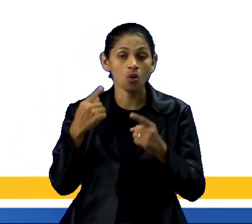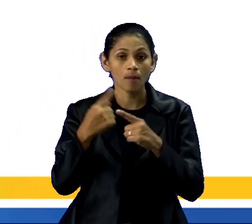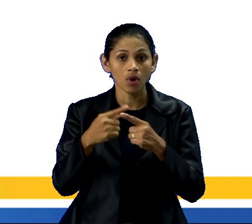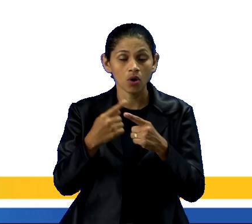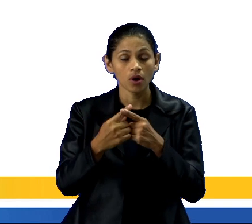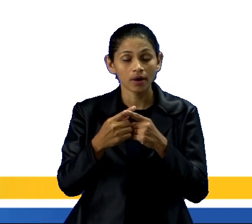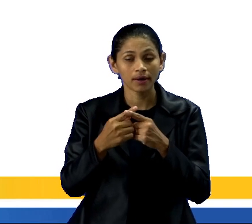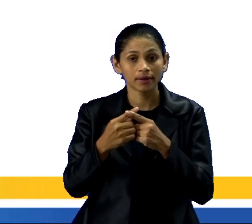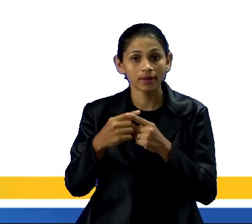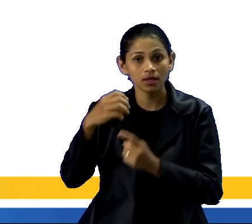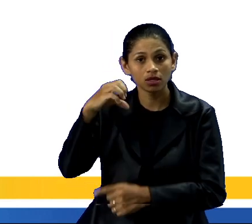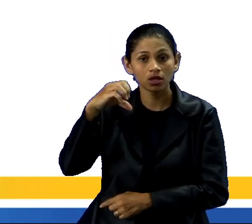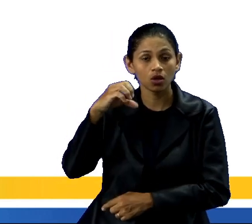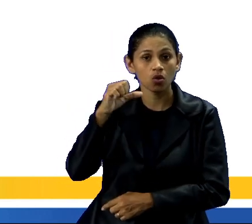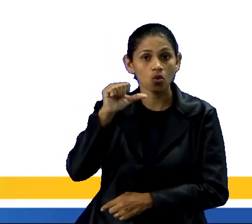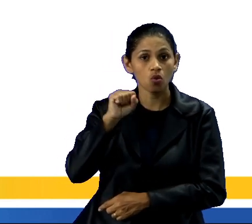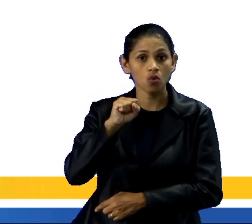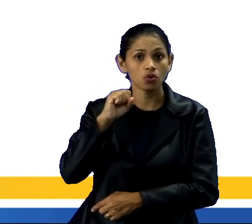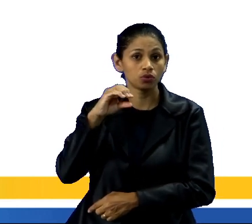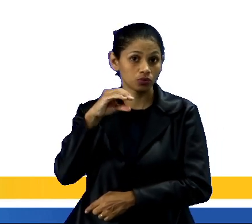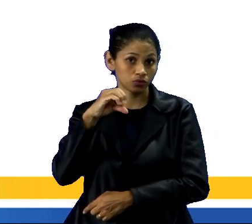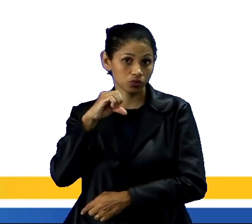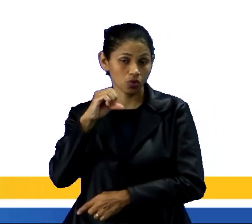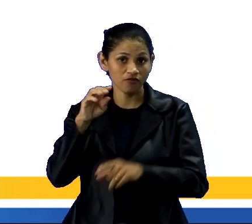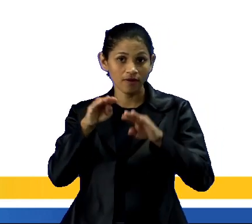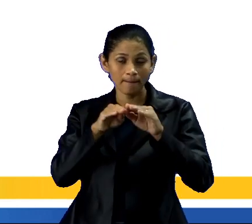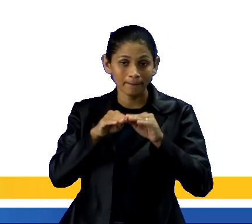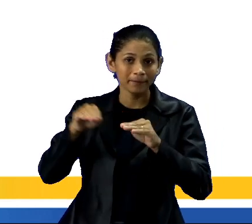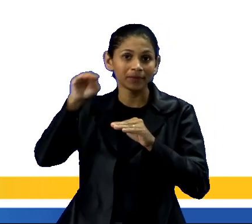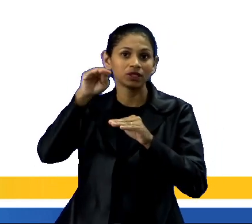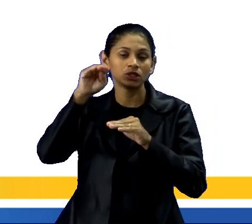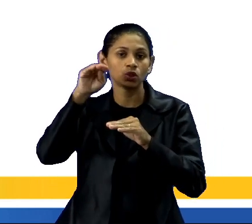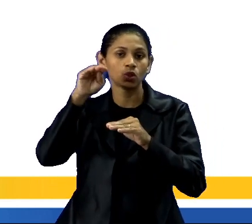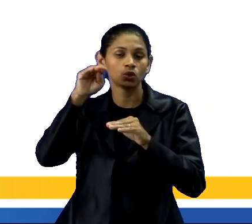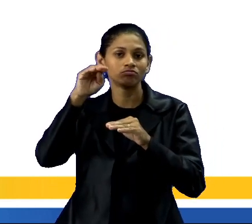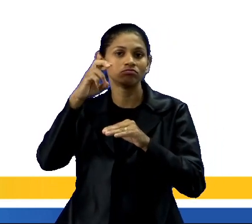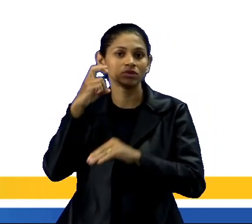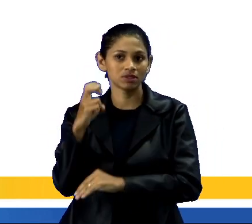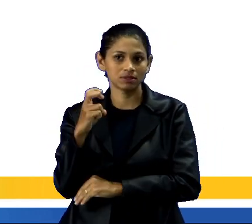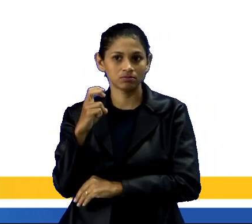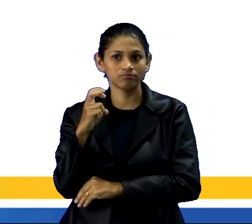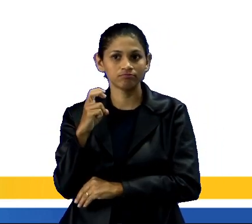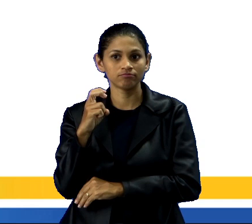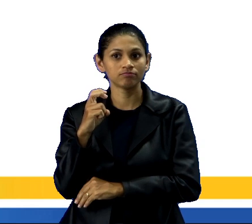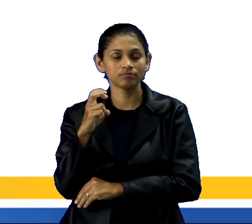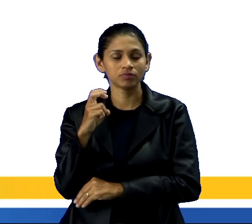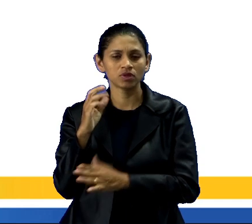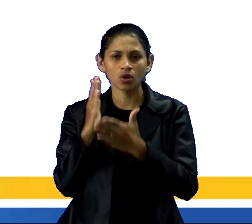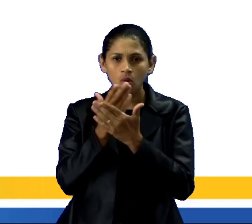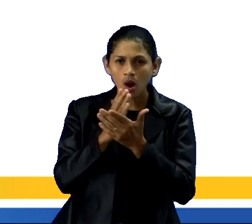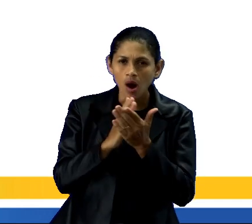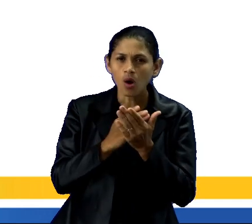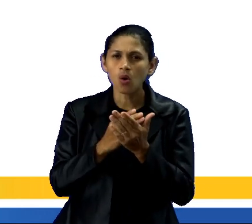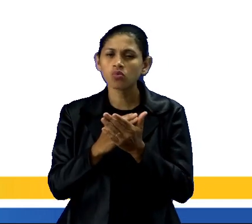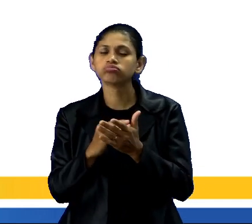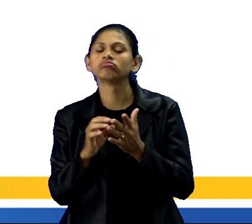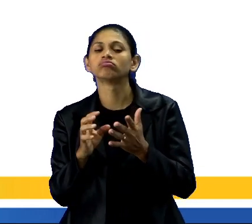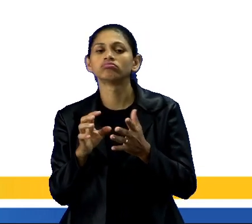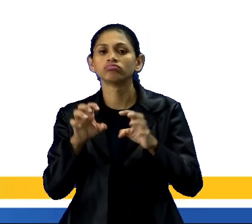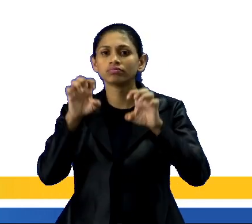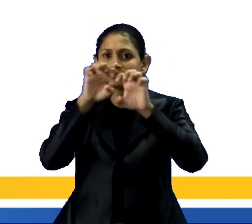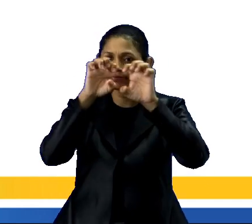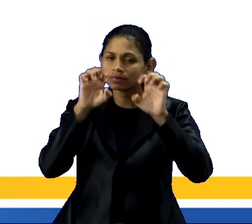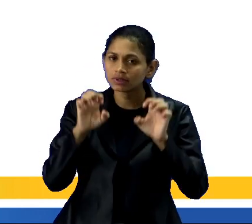5. Então, o que eu consigo? Eu consigo arredondar para 5,9. Então, você pode ver que algumas questões pode ser que